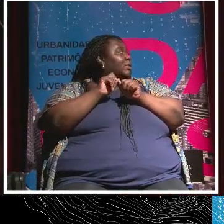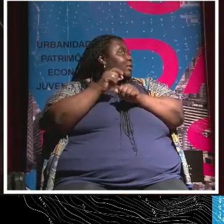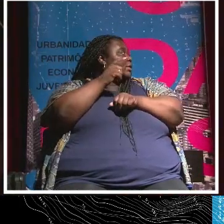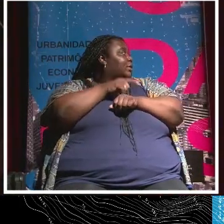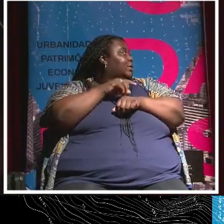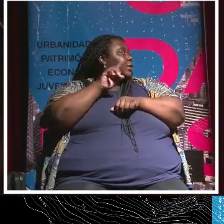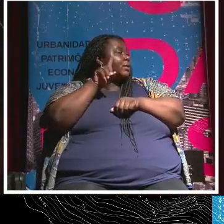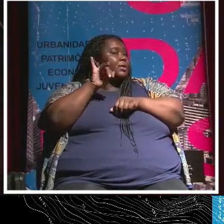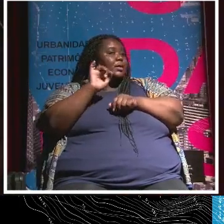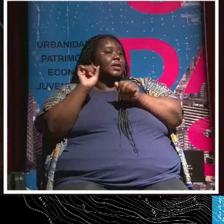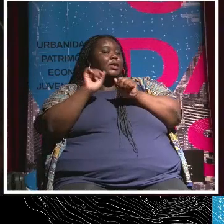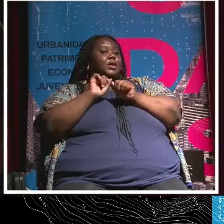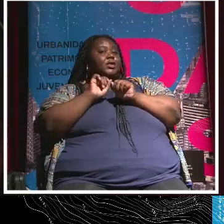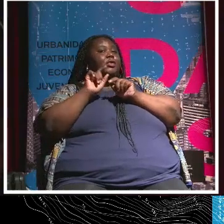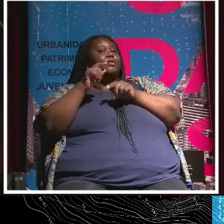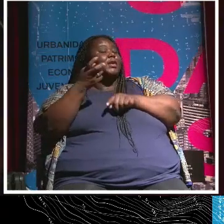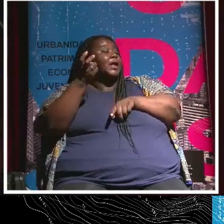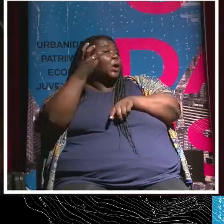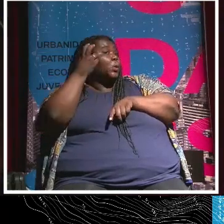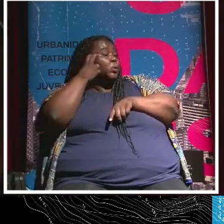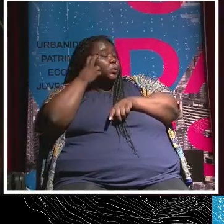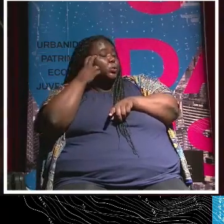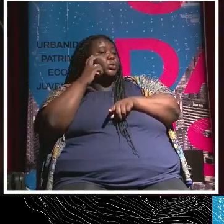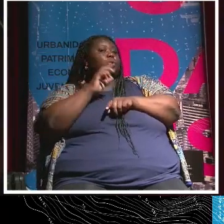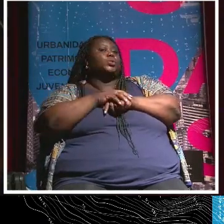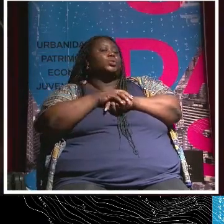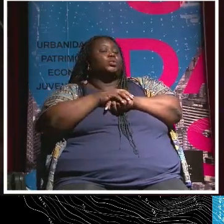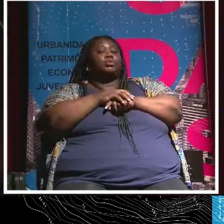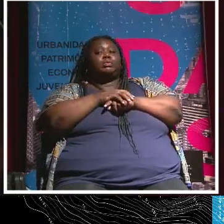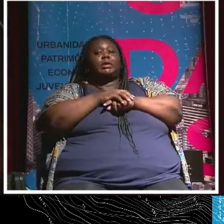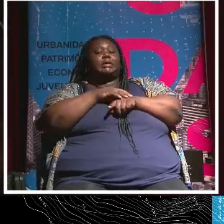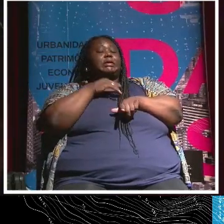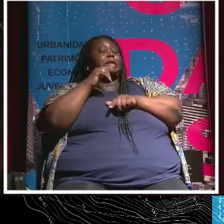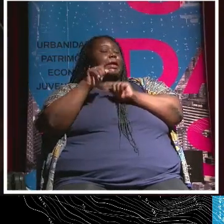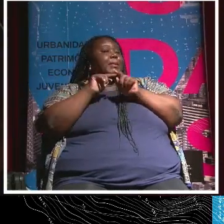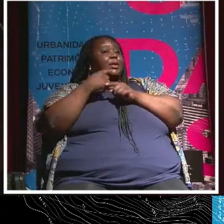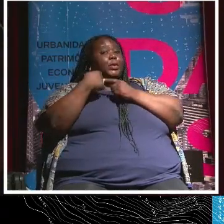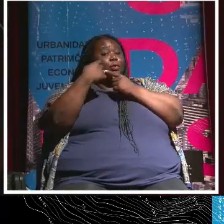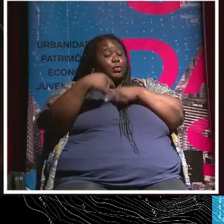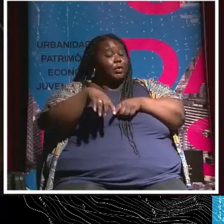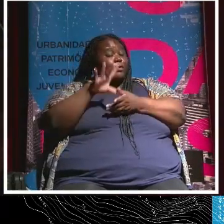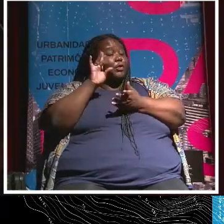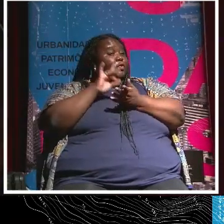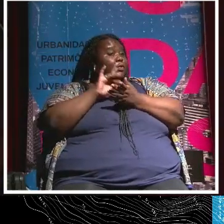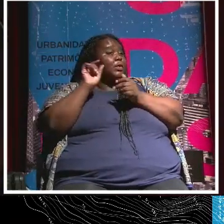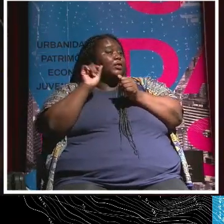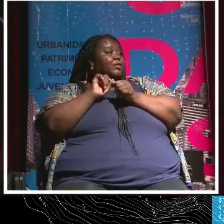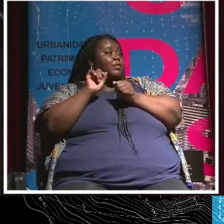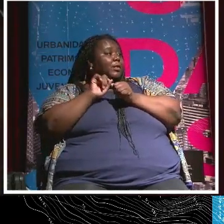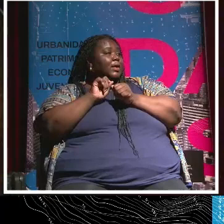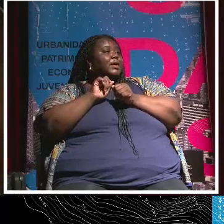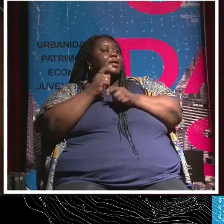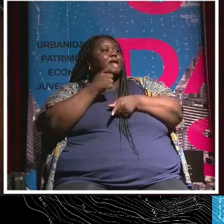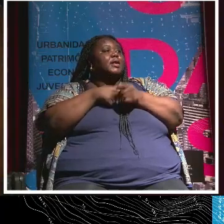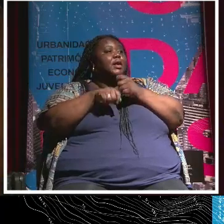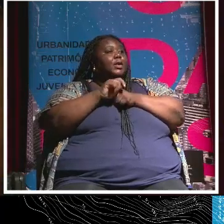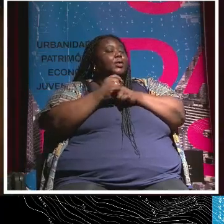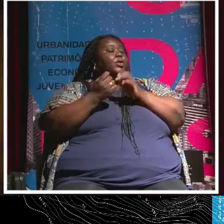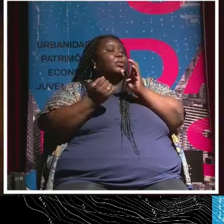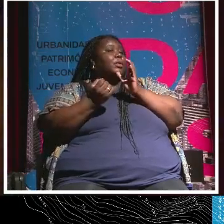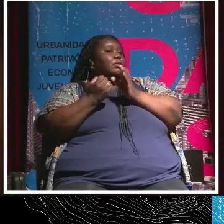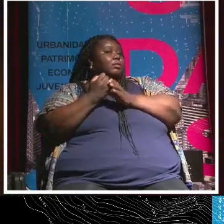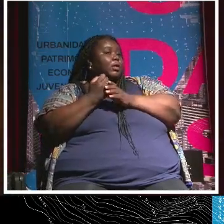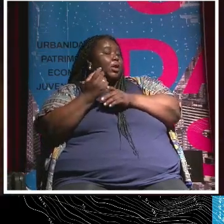está mais no fazer a cultura e lidando aí com os desafios de fato, fazer a economia da cultura funcionar em